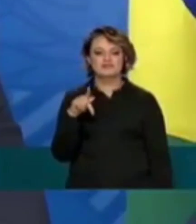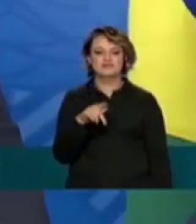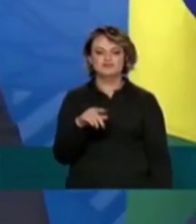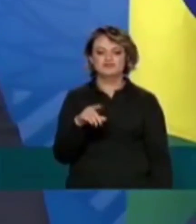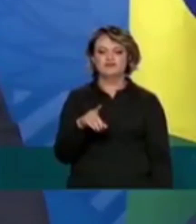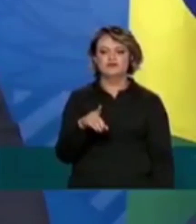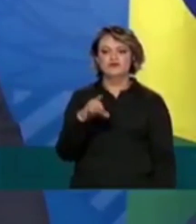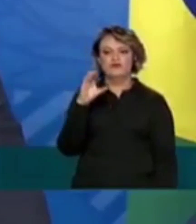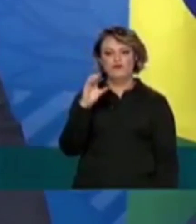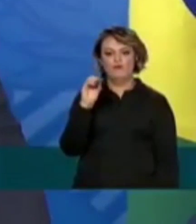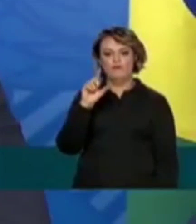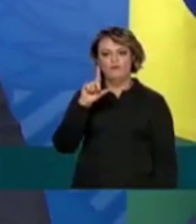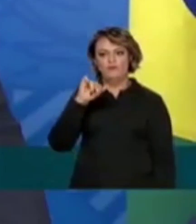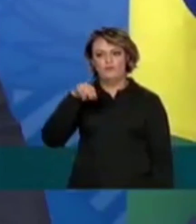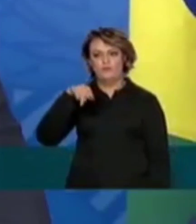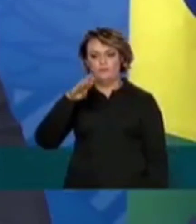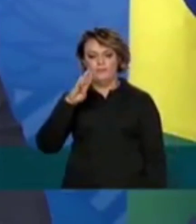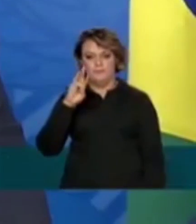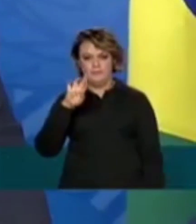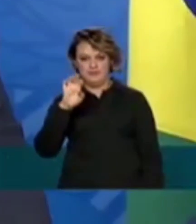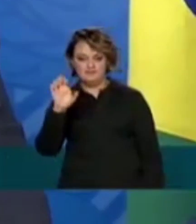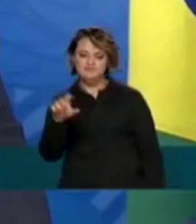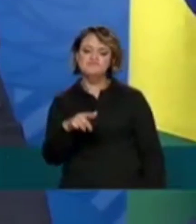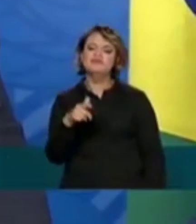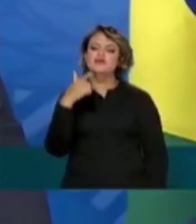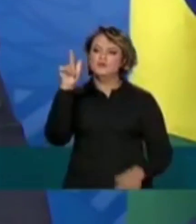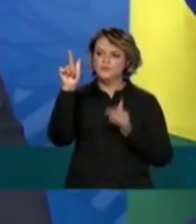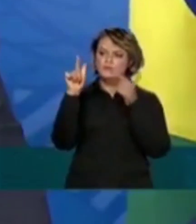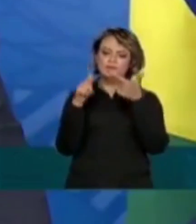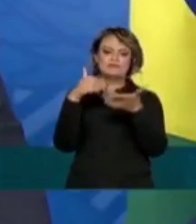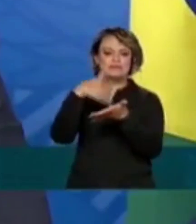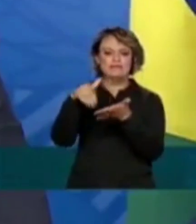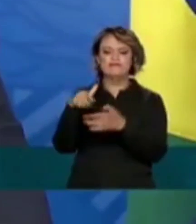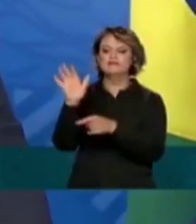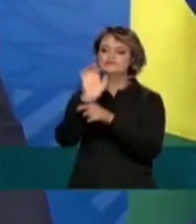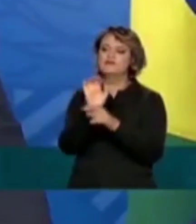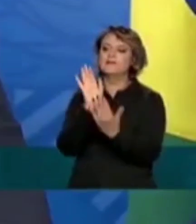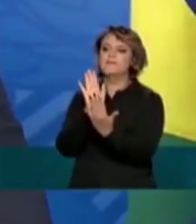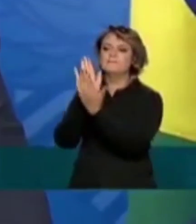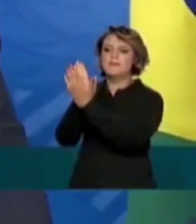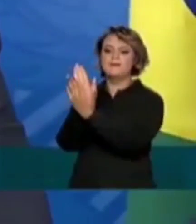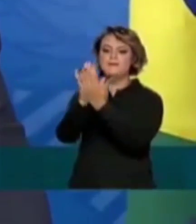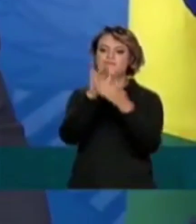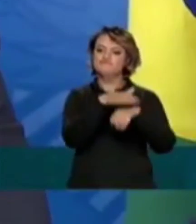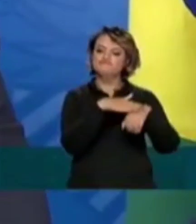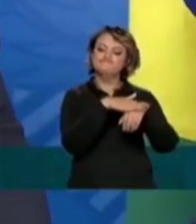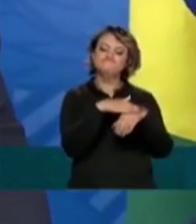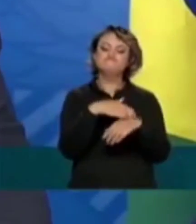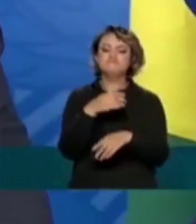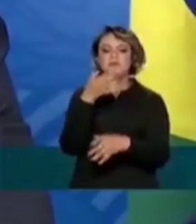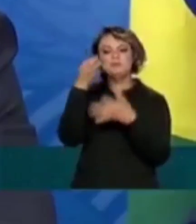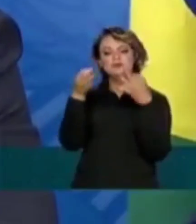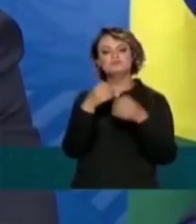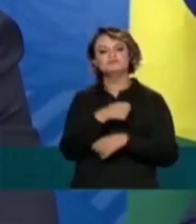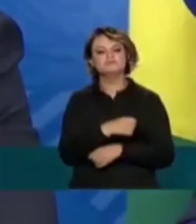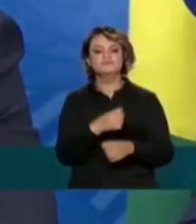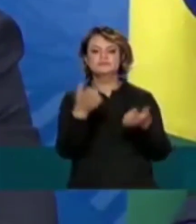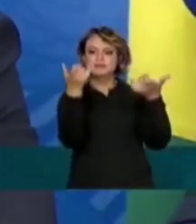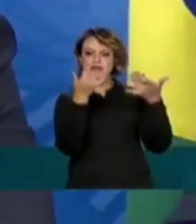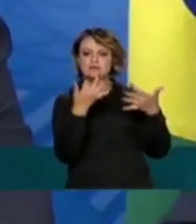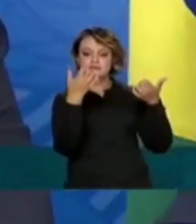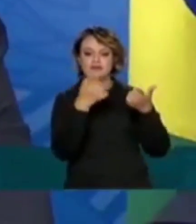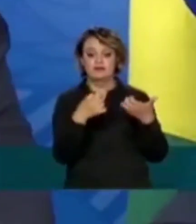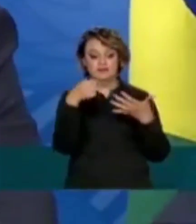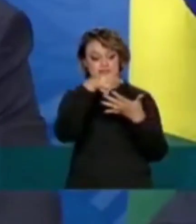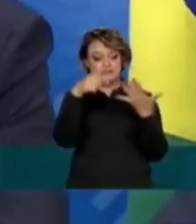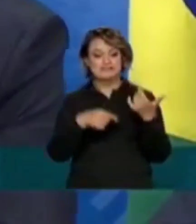também, sobretudo, os estados da federação, através dos secretários de Estado. Os secretários apresentaram 7 pontos de